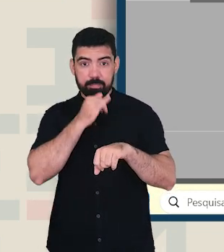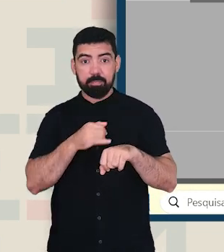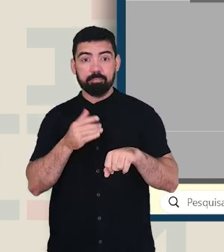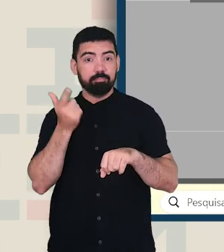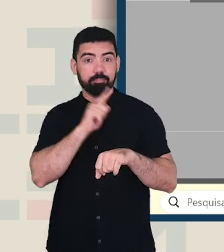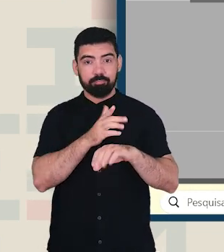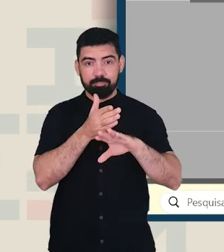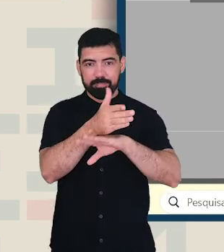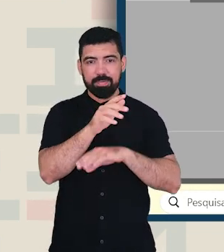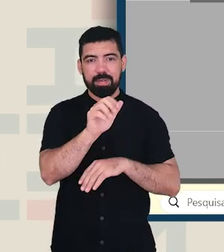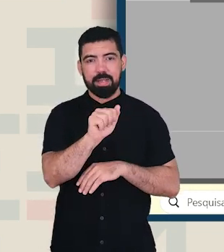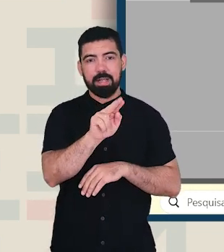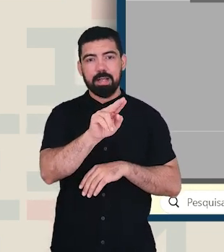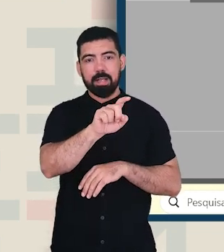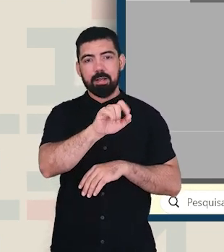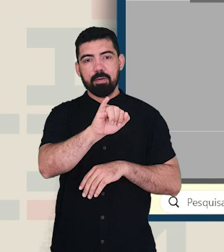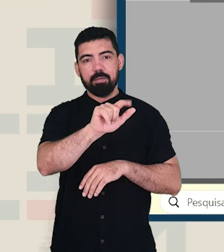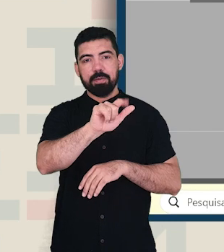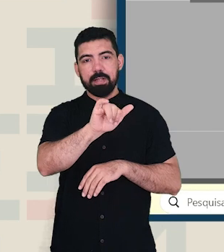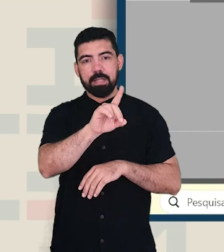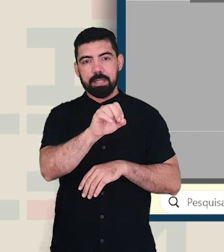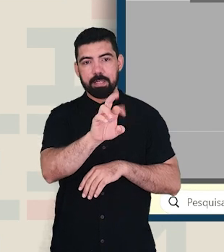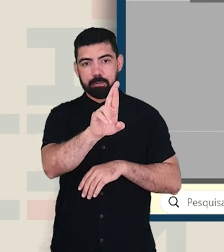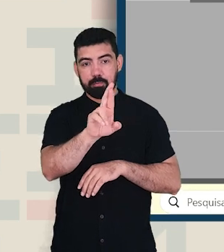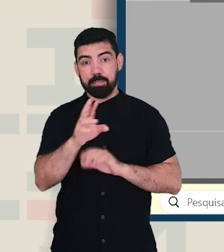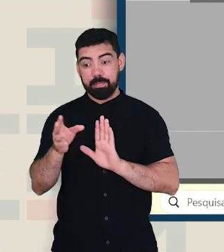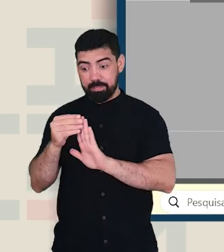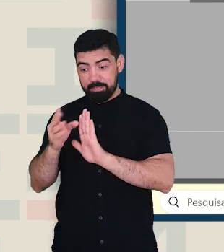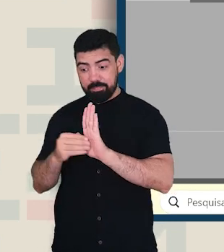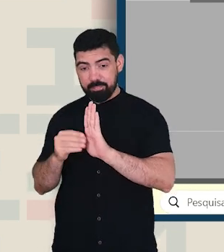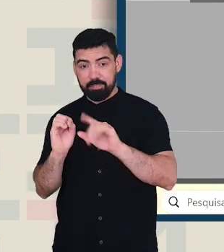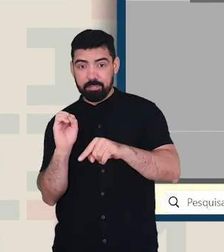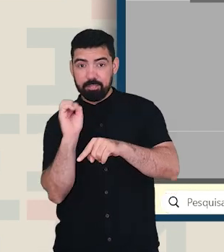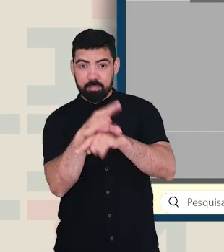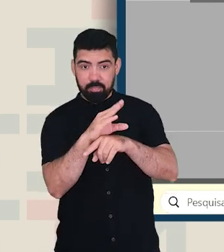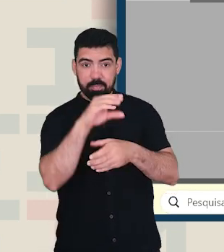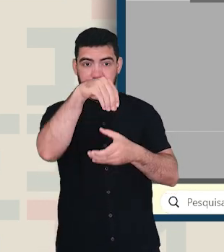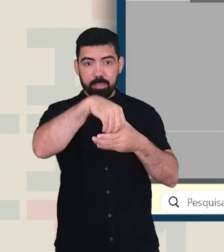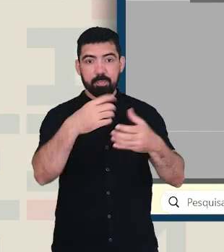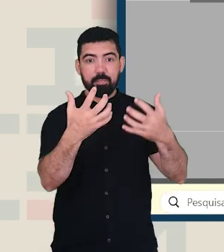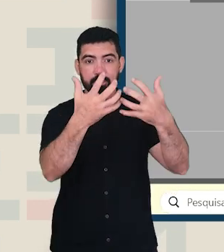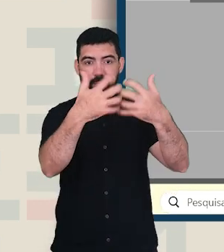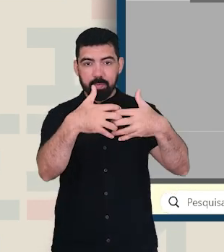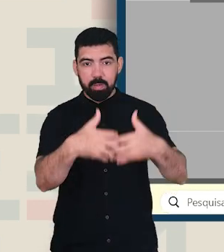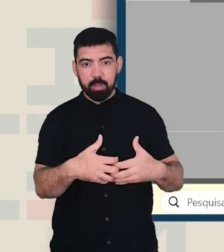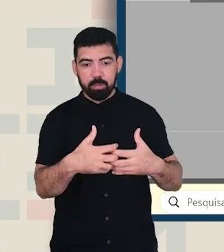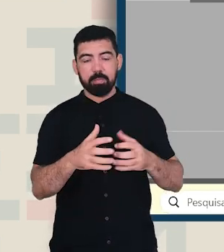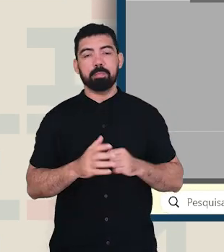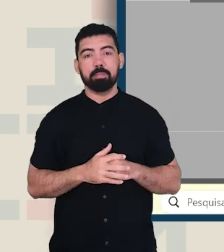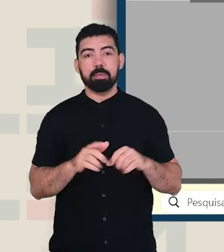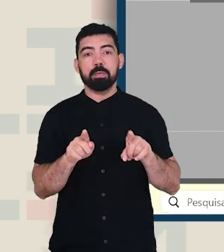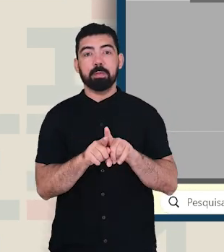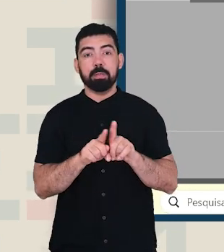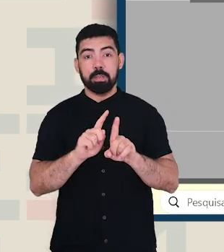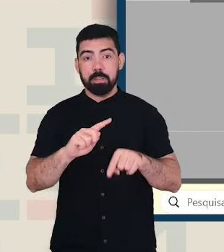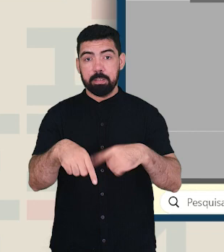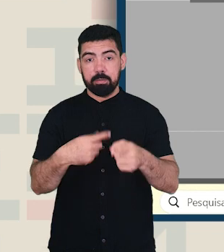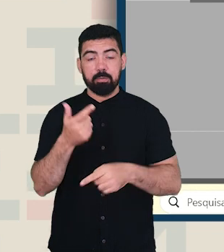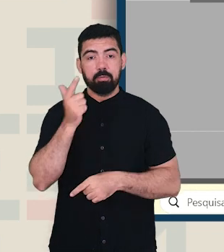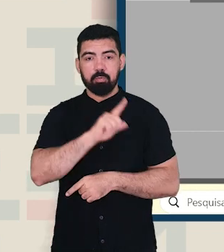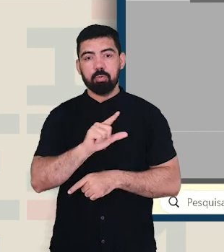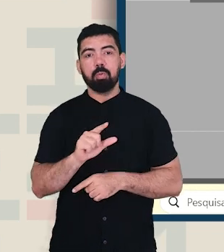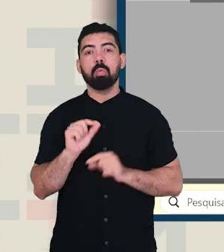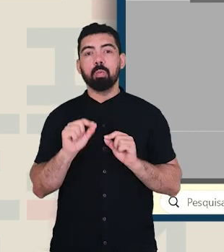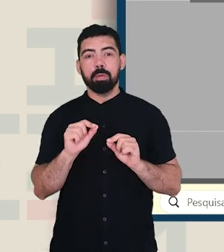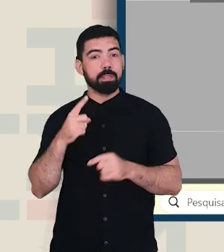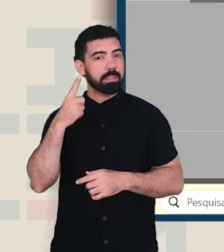oscilador, carregando dados para ele poder funcionar e depois chegar a uma